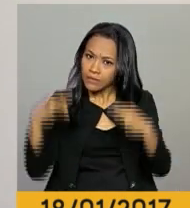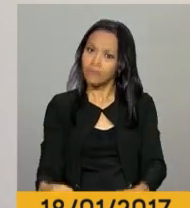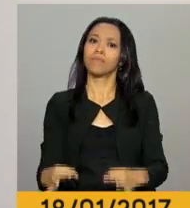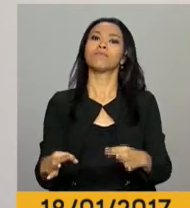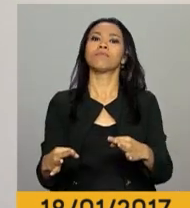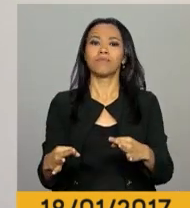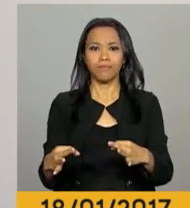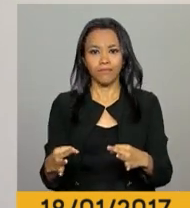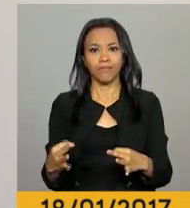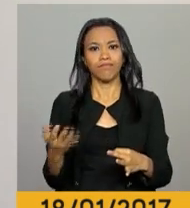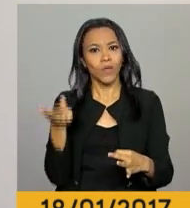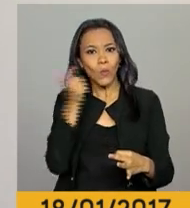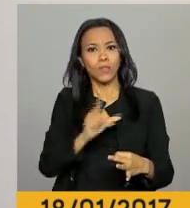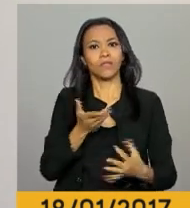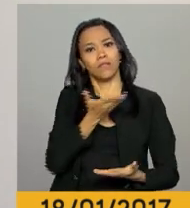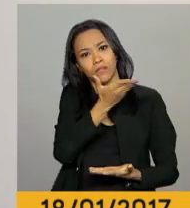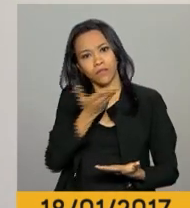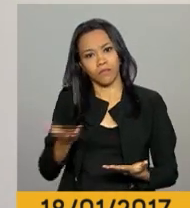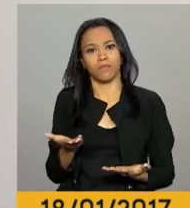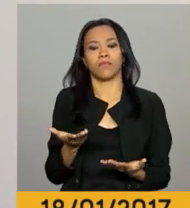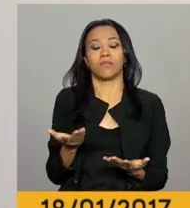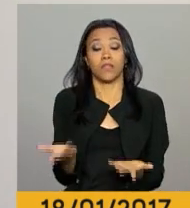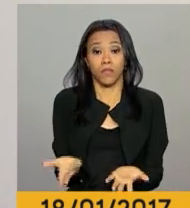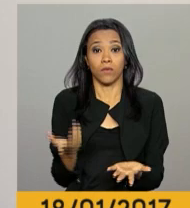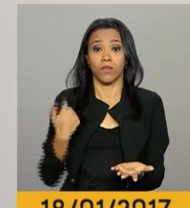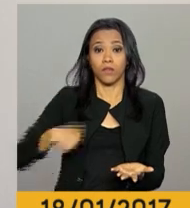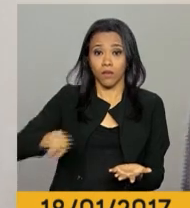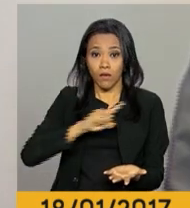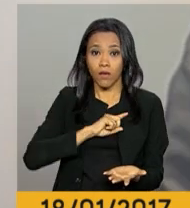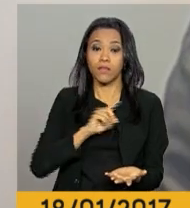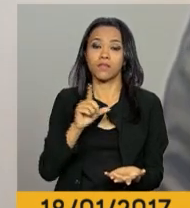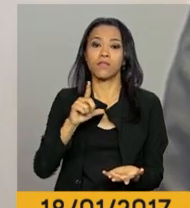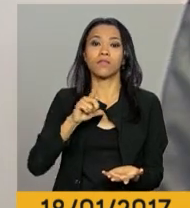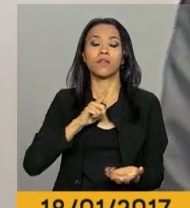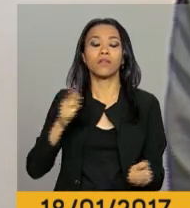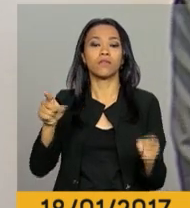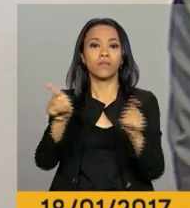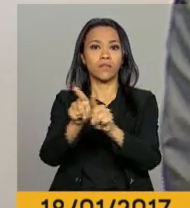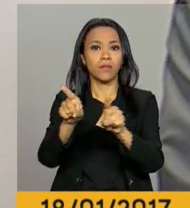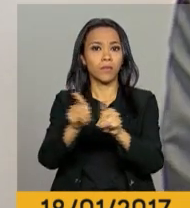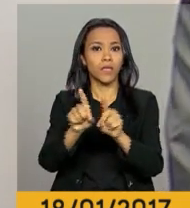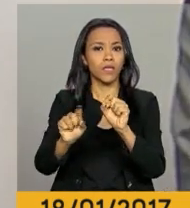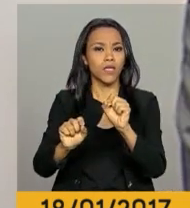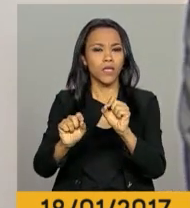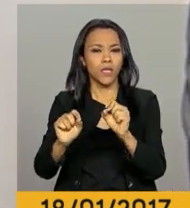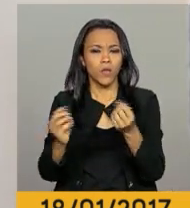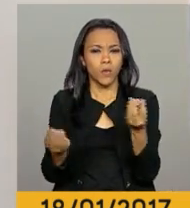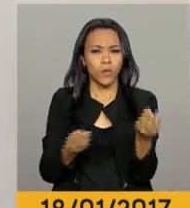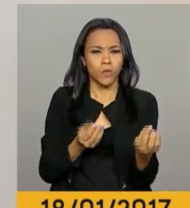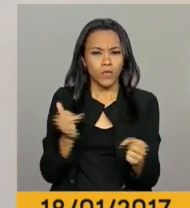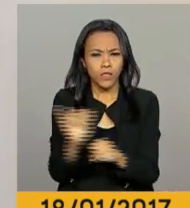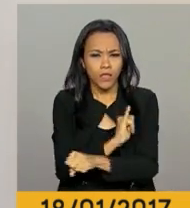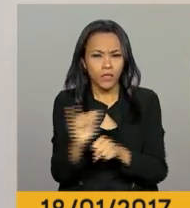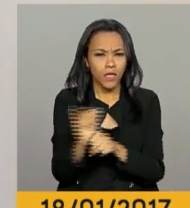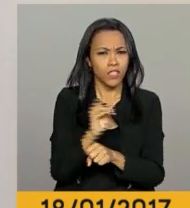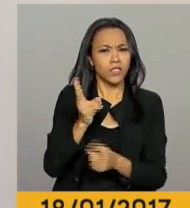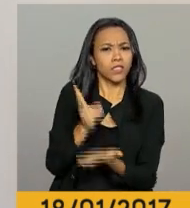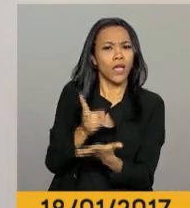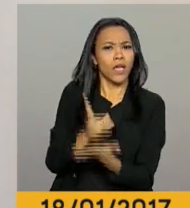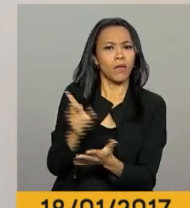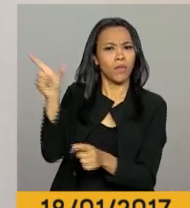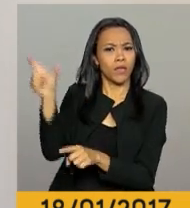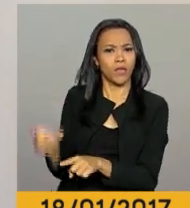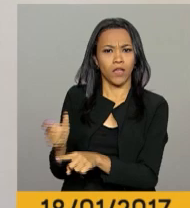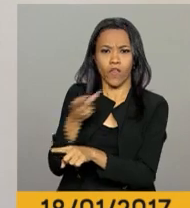eh dando resultado e nós eh temos também como fórmula né isto que o afif sempre